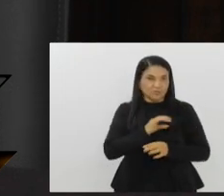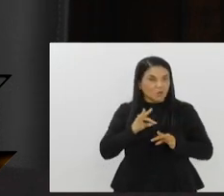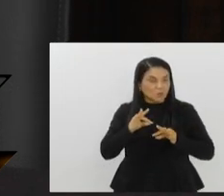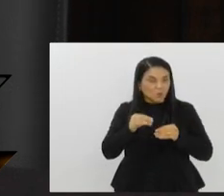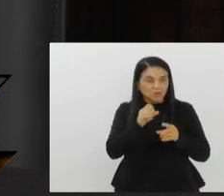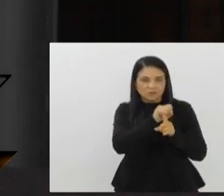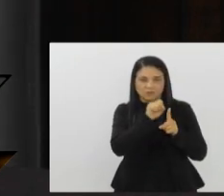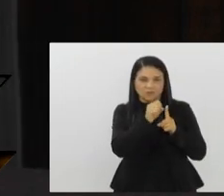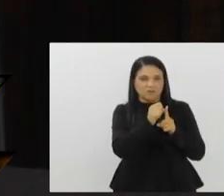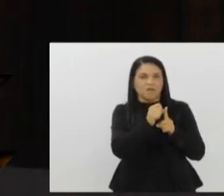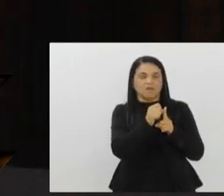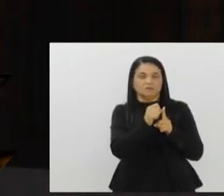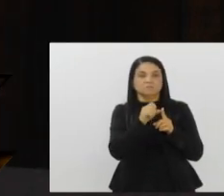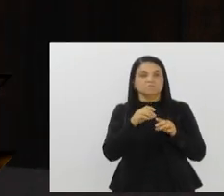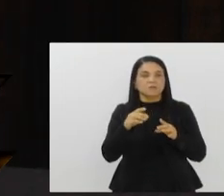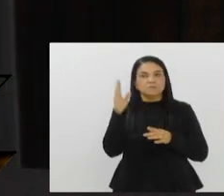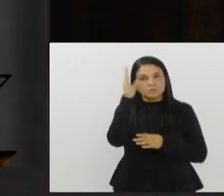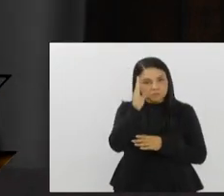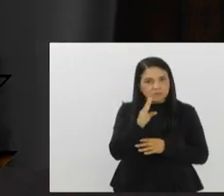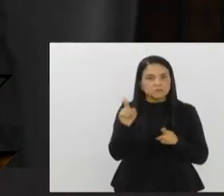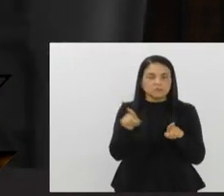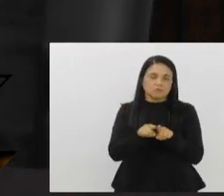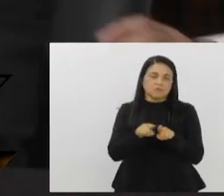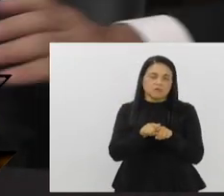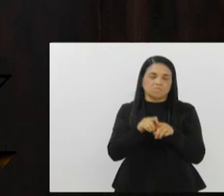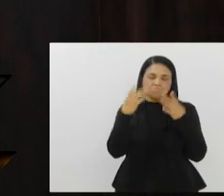Fluminense mas também para o Brasil